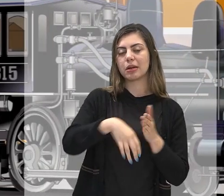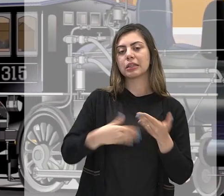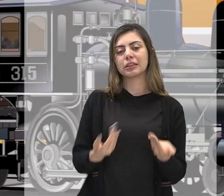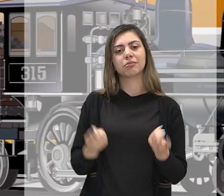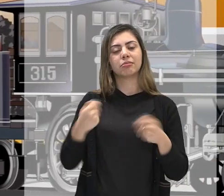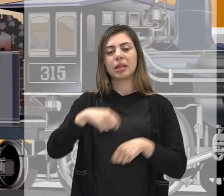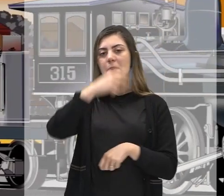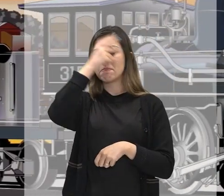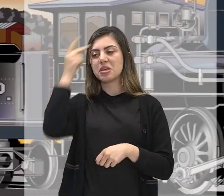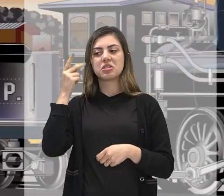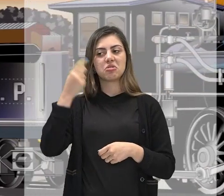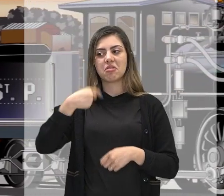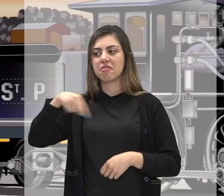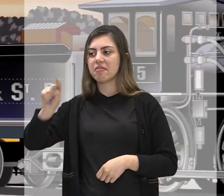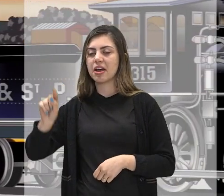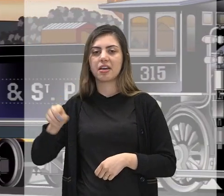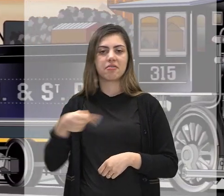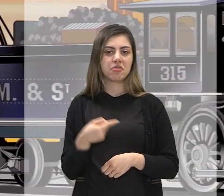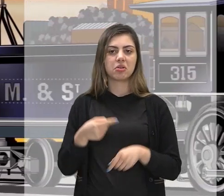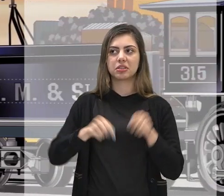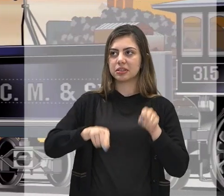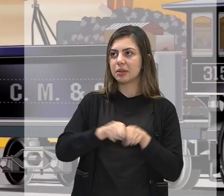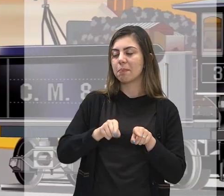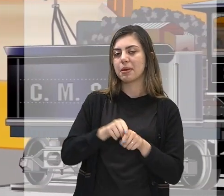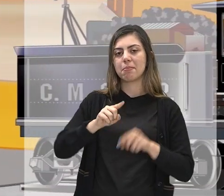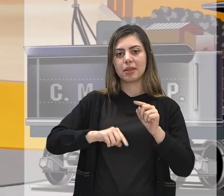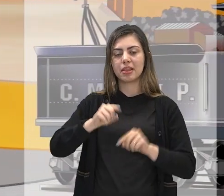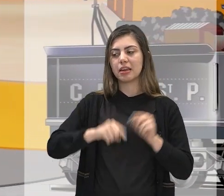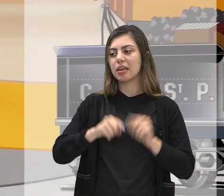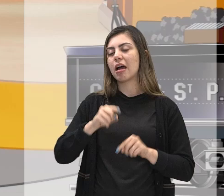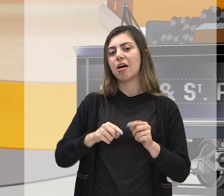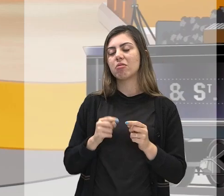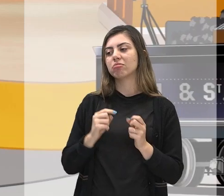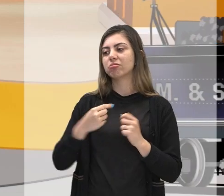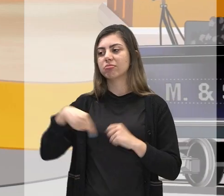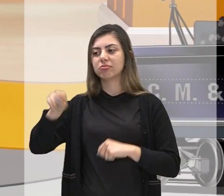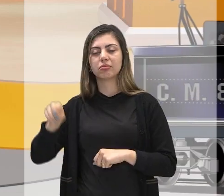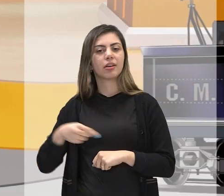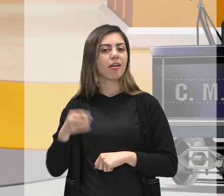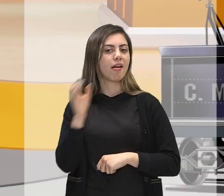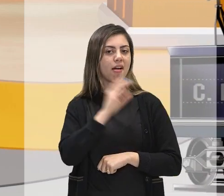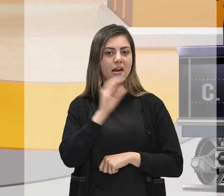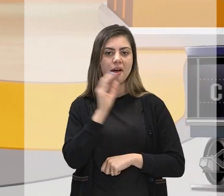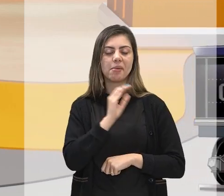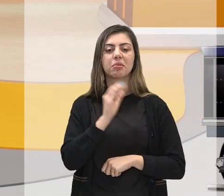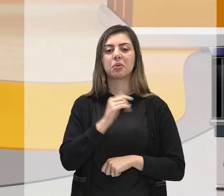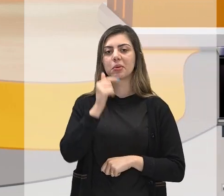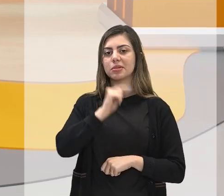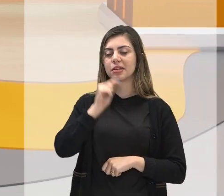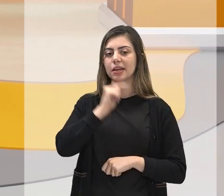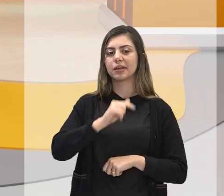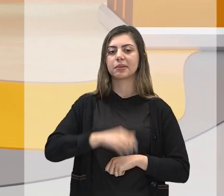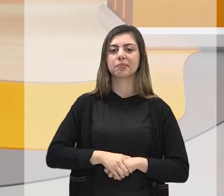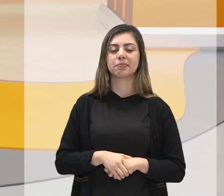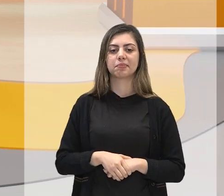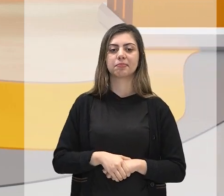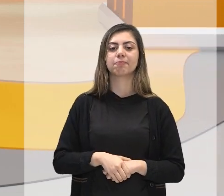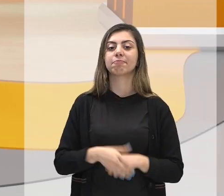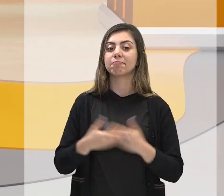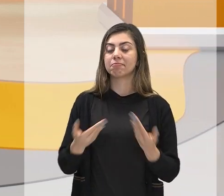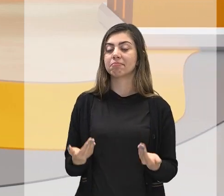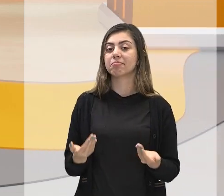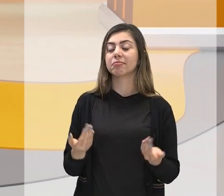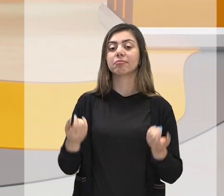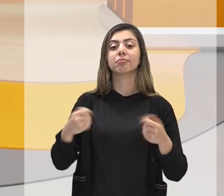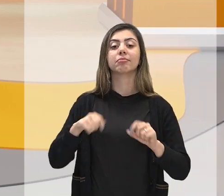por terra, tá bom? Dando mais agilidade e mais rapidez no processo de transporte de mercadorias, gerando,